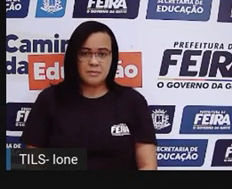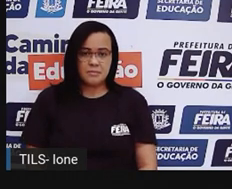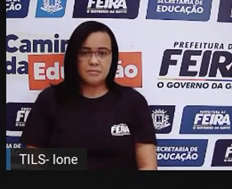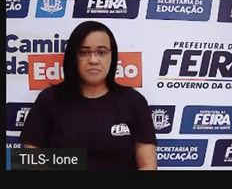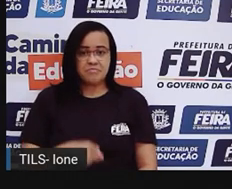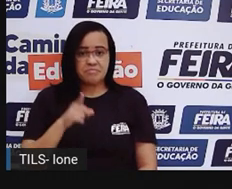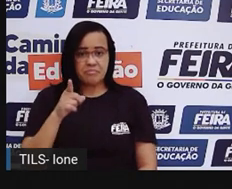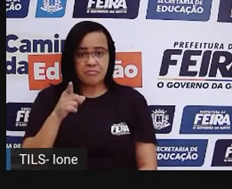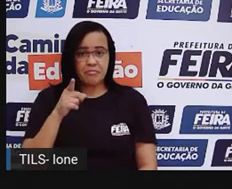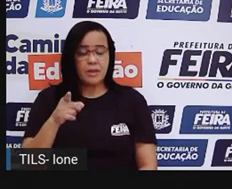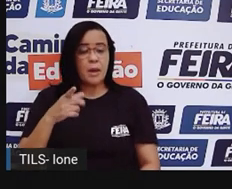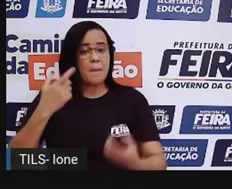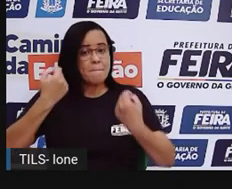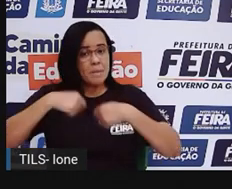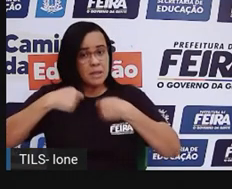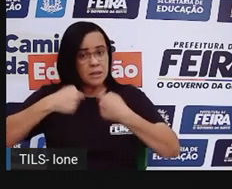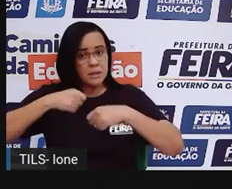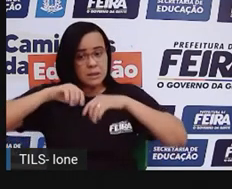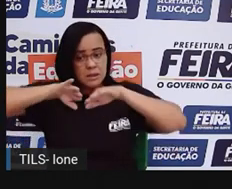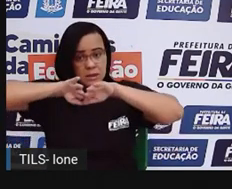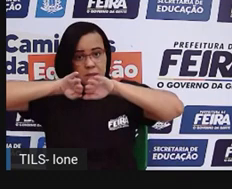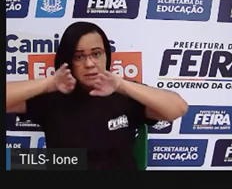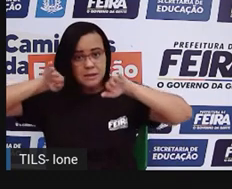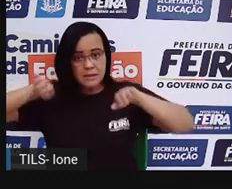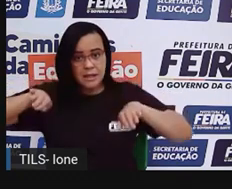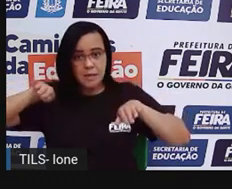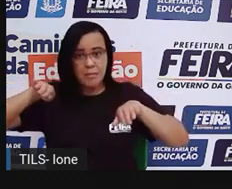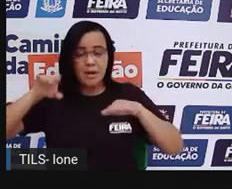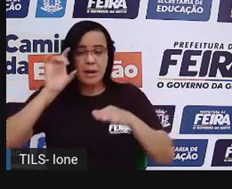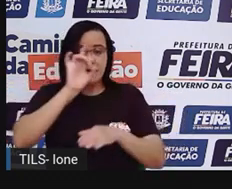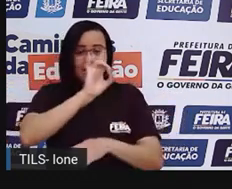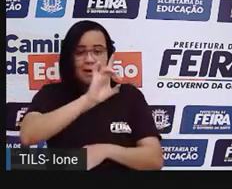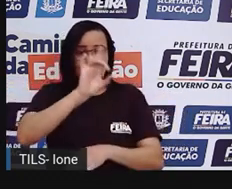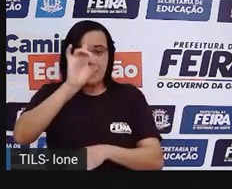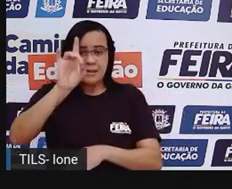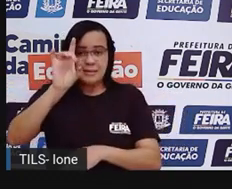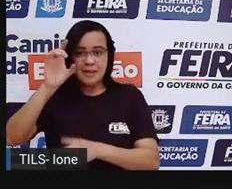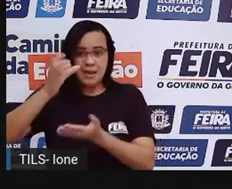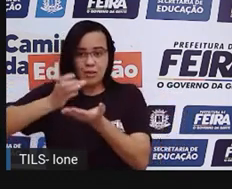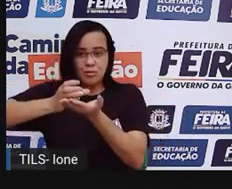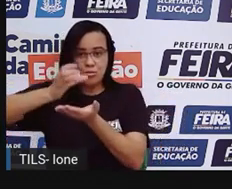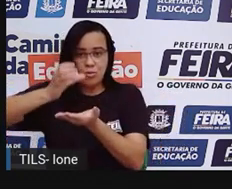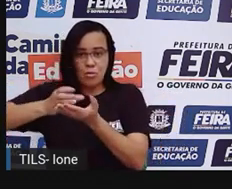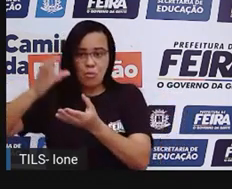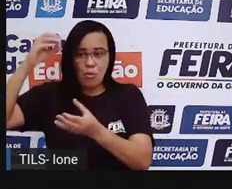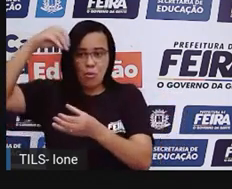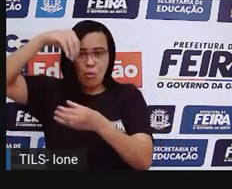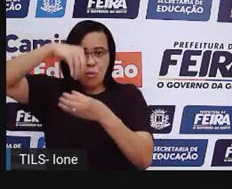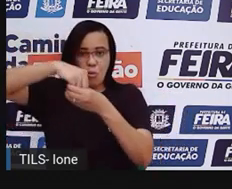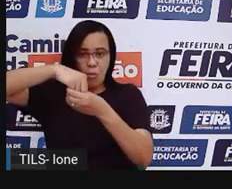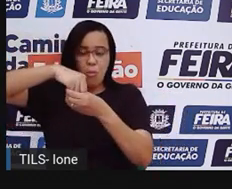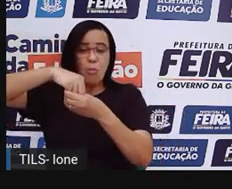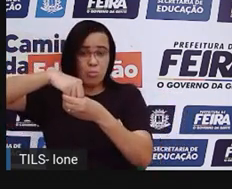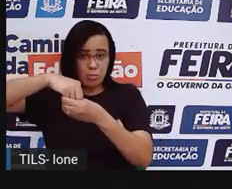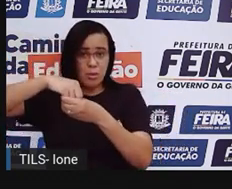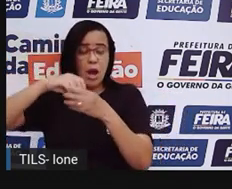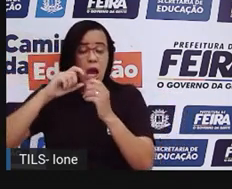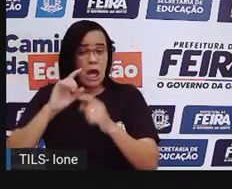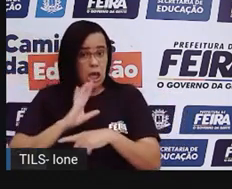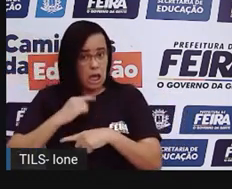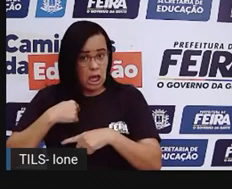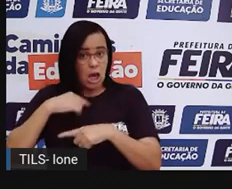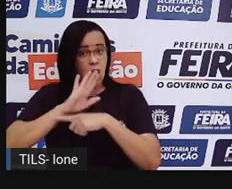Você tem que separá-las e colocá-las cada uma em seu pote. Se quiser, te ajuda a